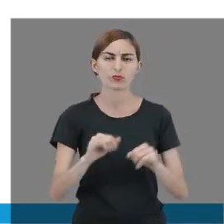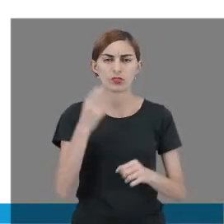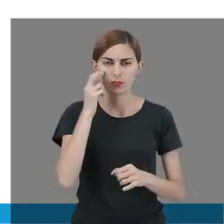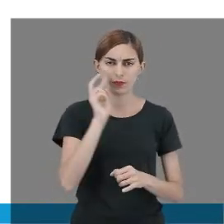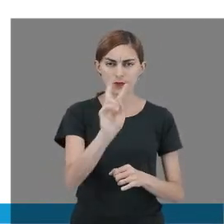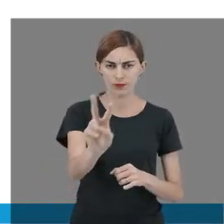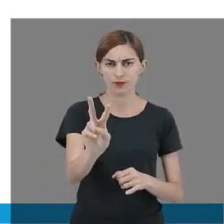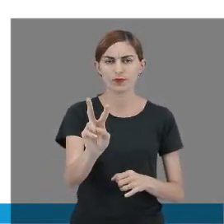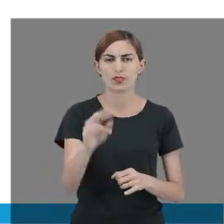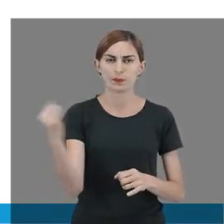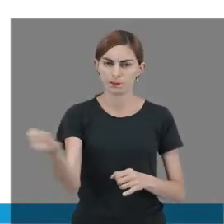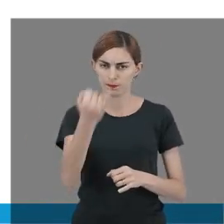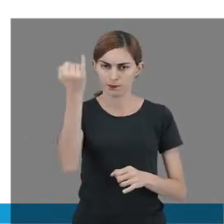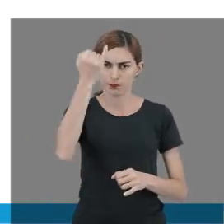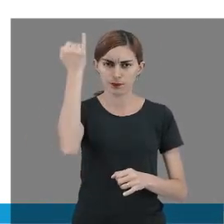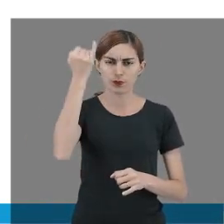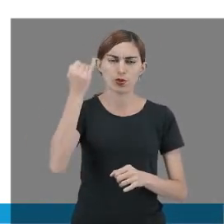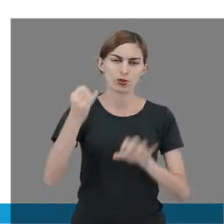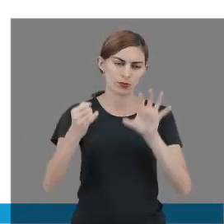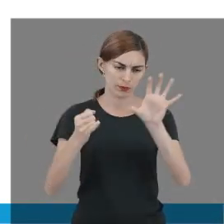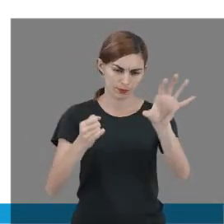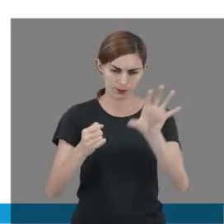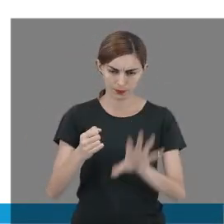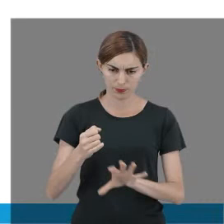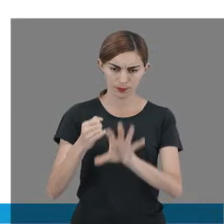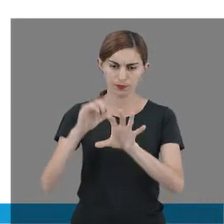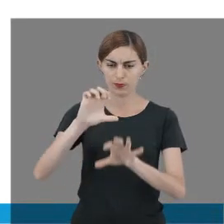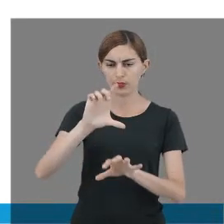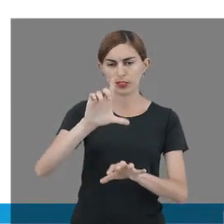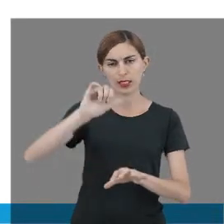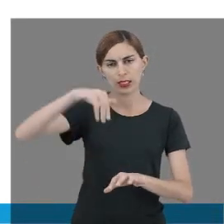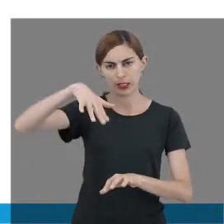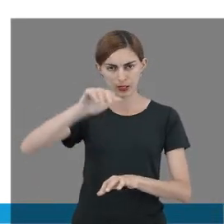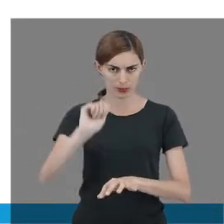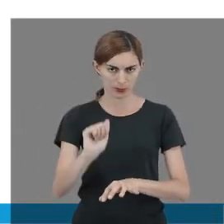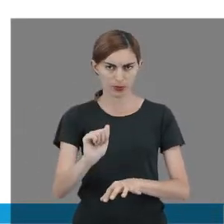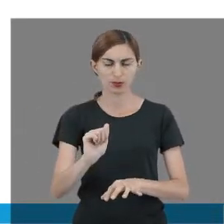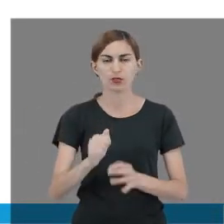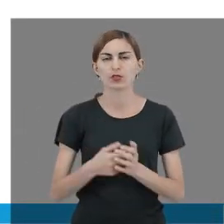vê pintado como é importante a região, ou seja, o clima